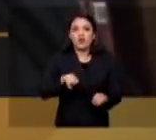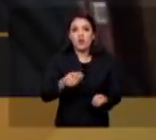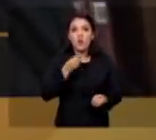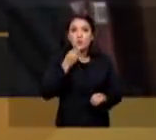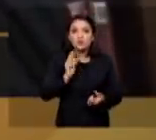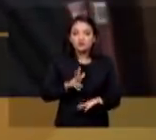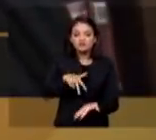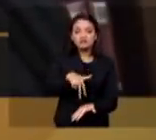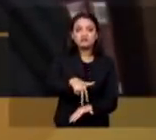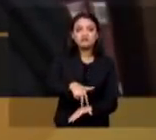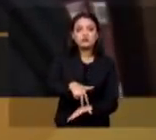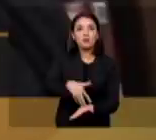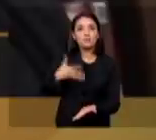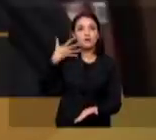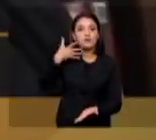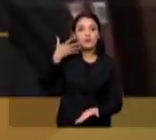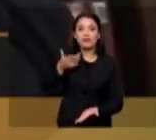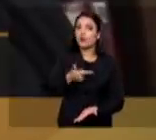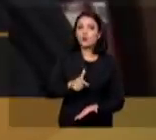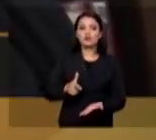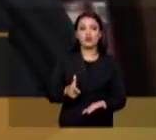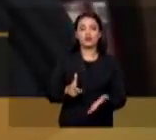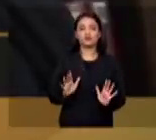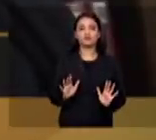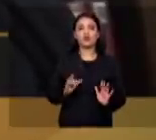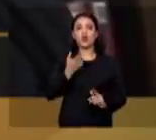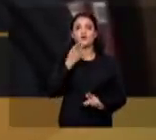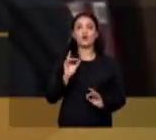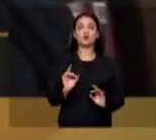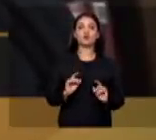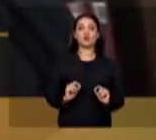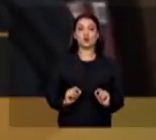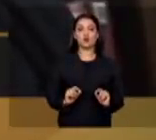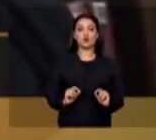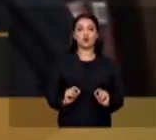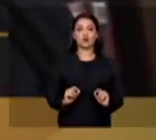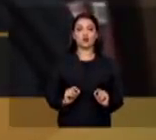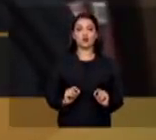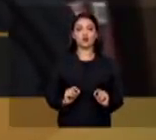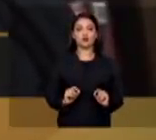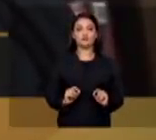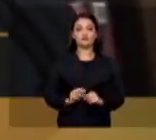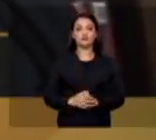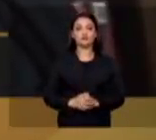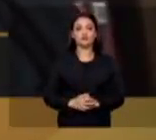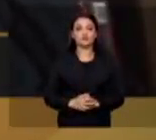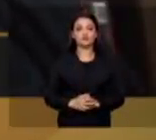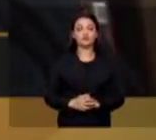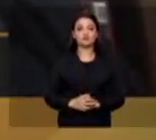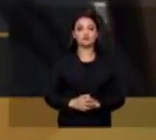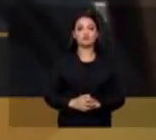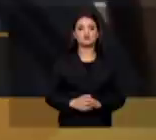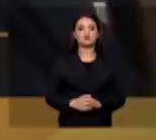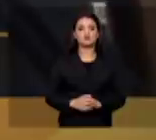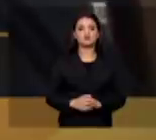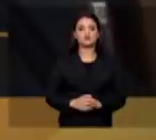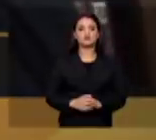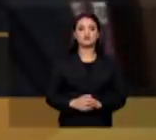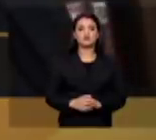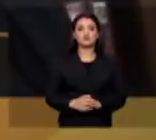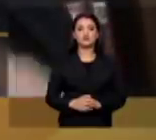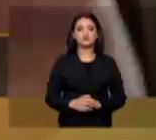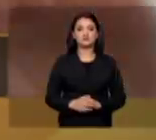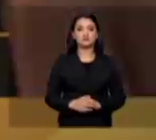amplamente. Ela simplesmente disse o seguinte... Ela disse o seguinte, olha, repilo todos